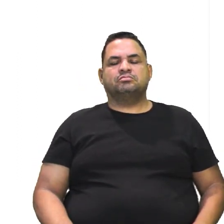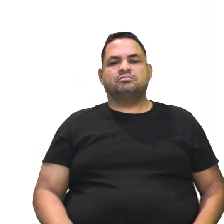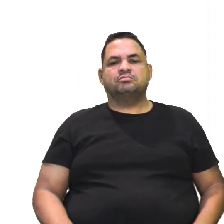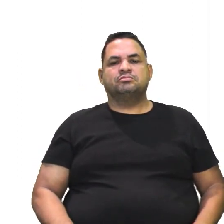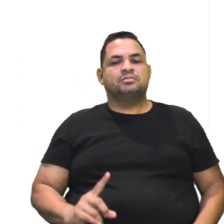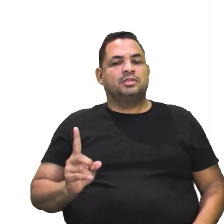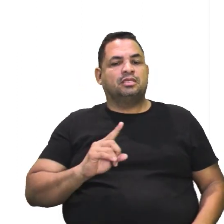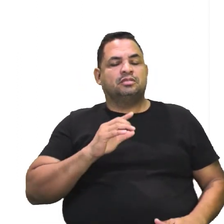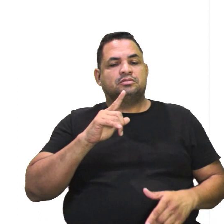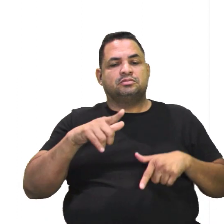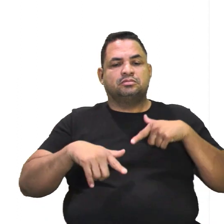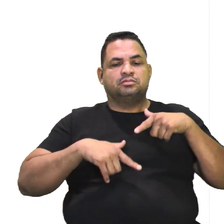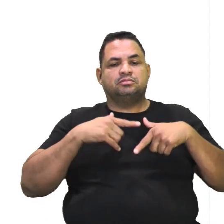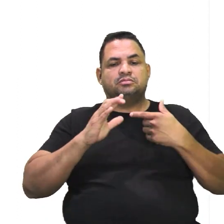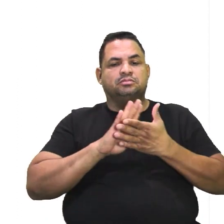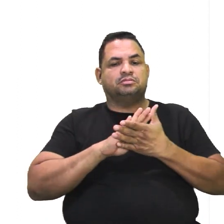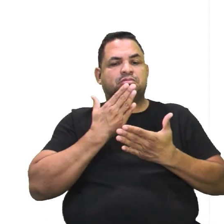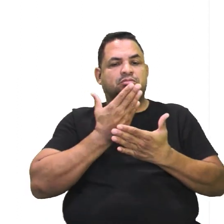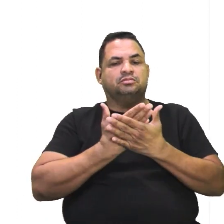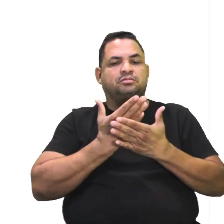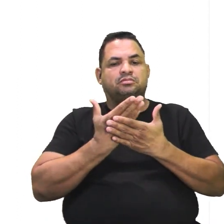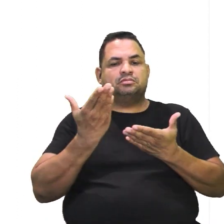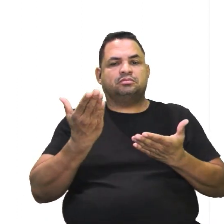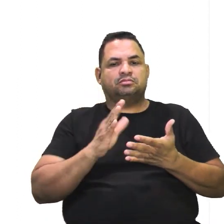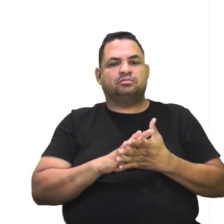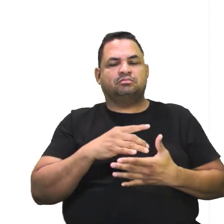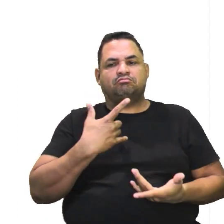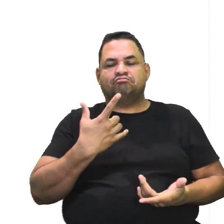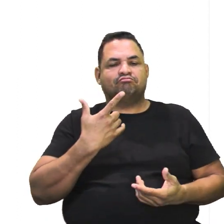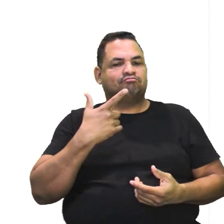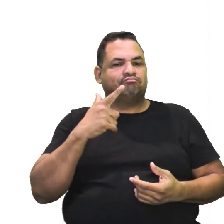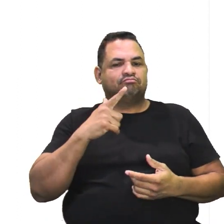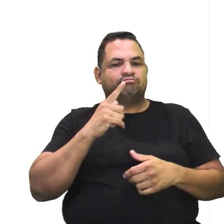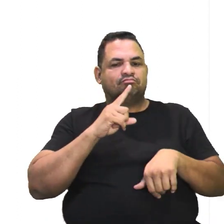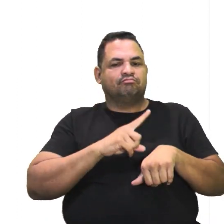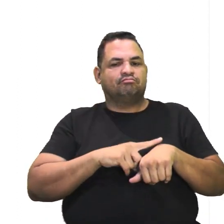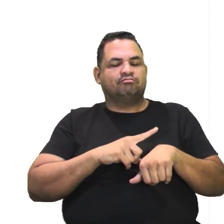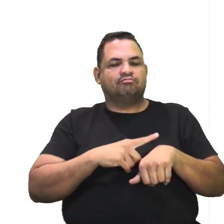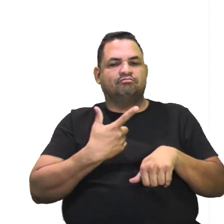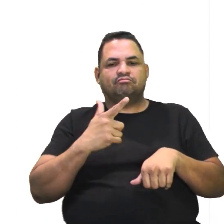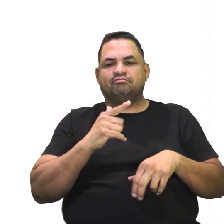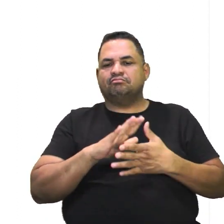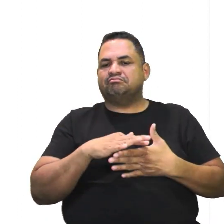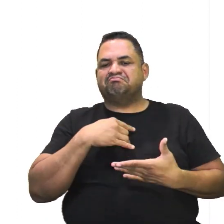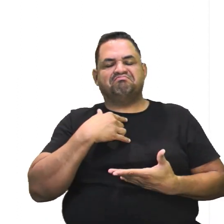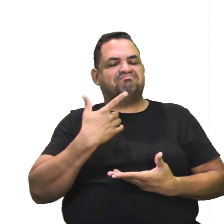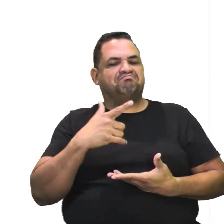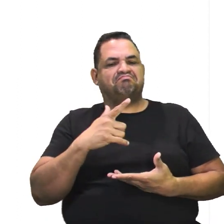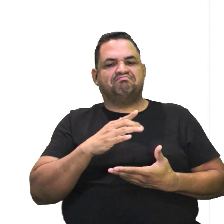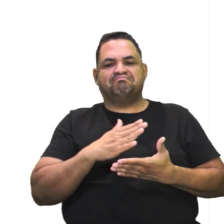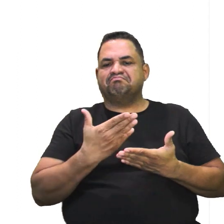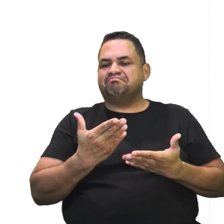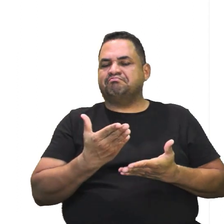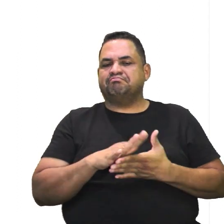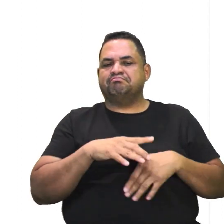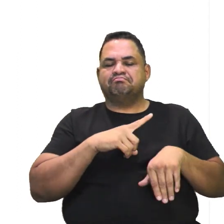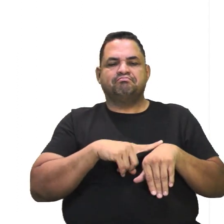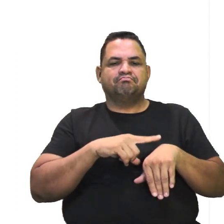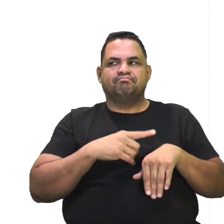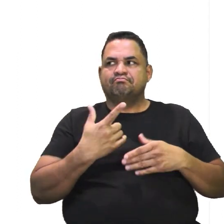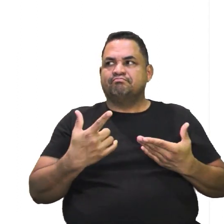nem estuda. Geralmente é o jovem que não tem tempo. Ah, é? Você chama para alguma atividade, não tenho tempo não, tô sem